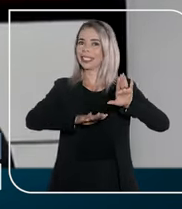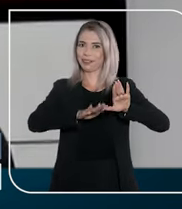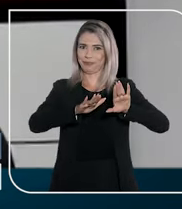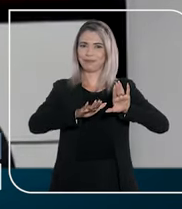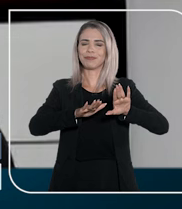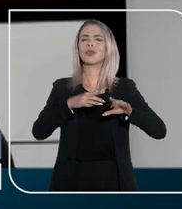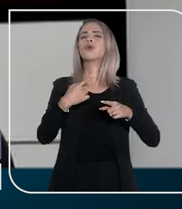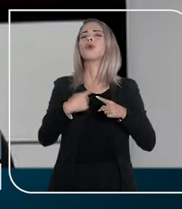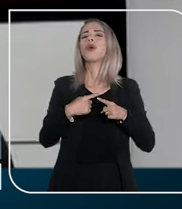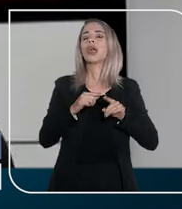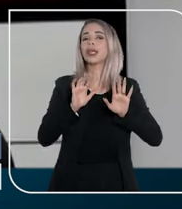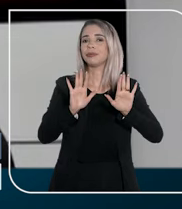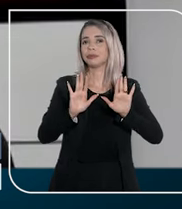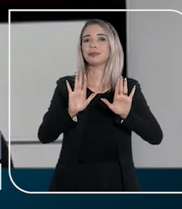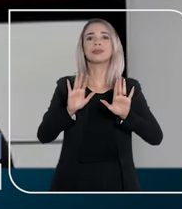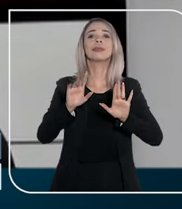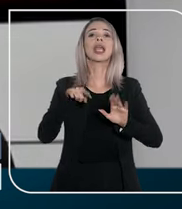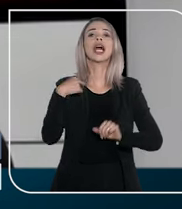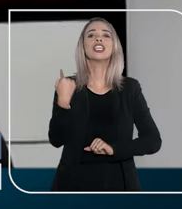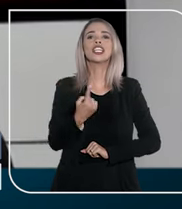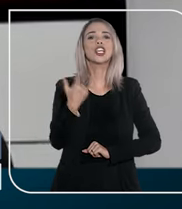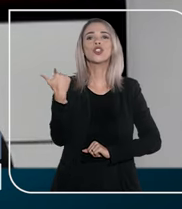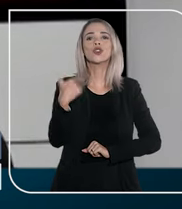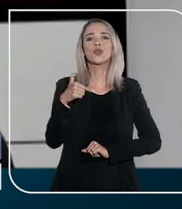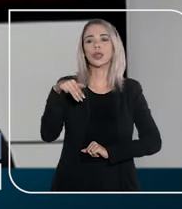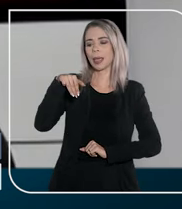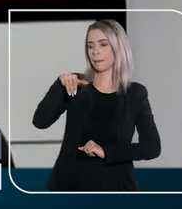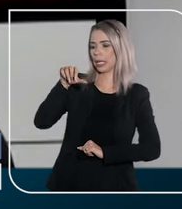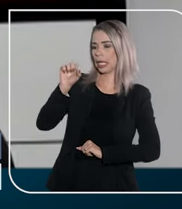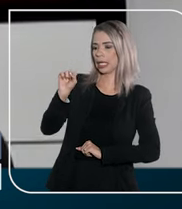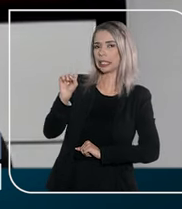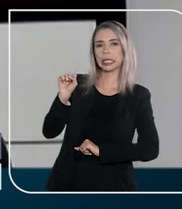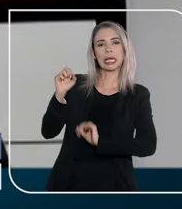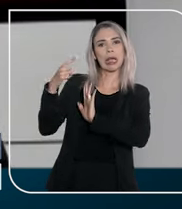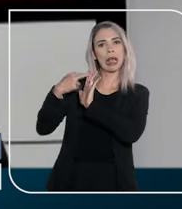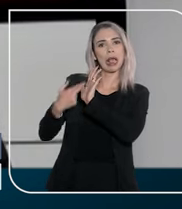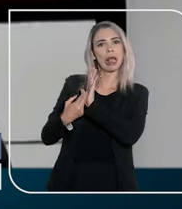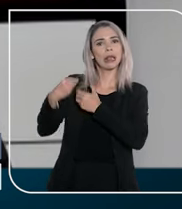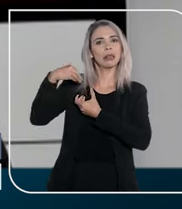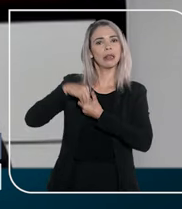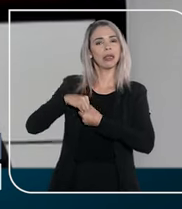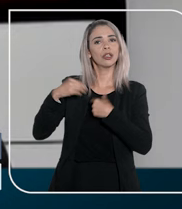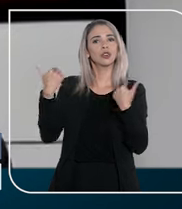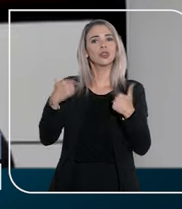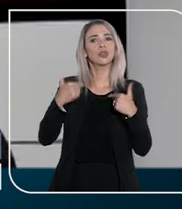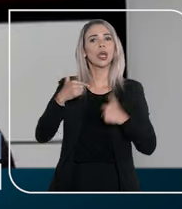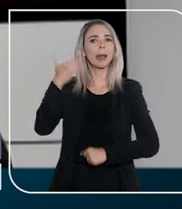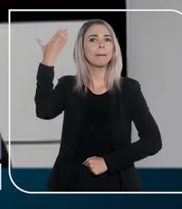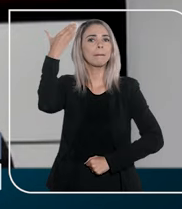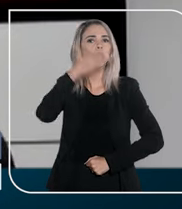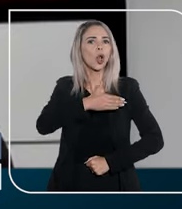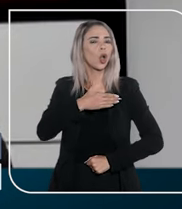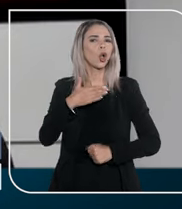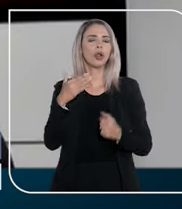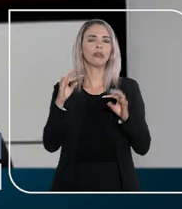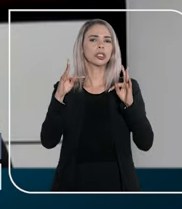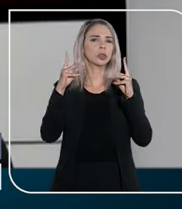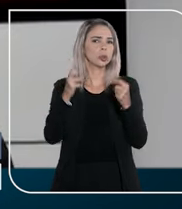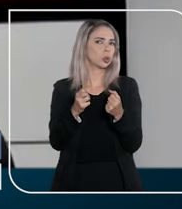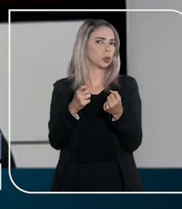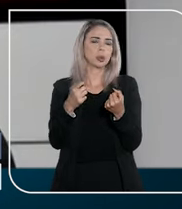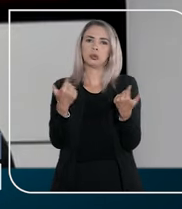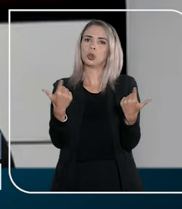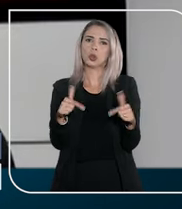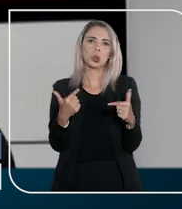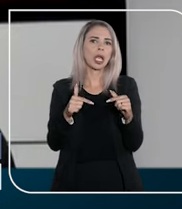que depende? Porque nós não temos dentro do mandado de segurança a instrução probatória. Não tem uma dilação dentro desse